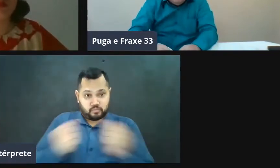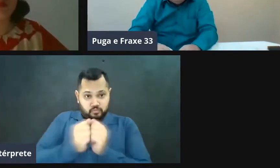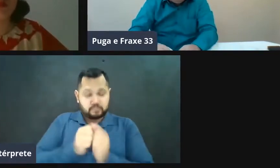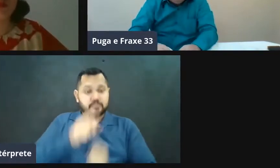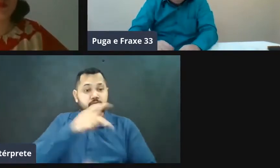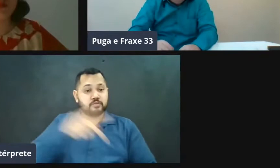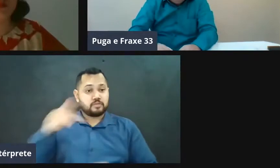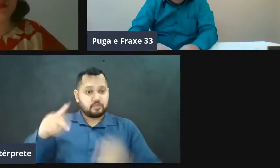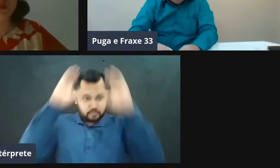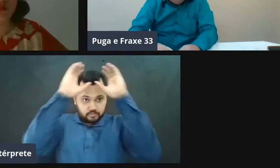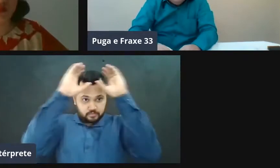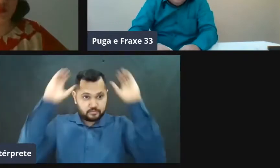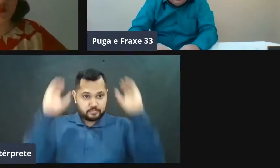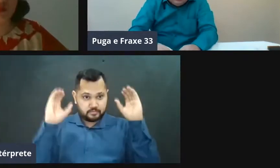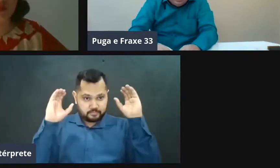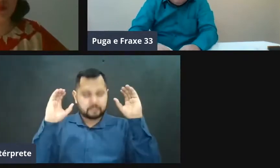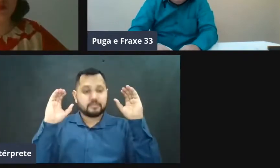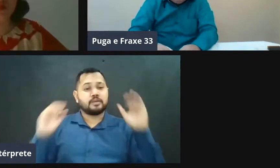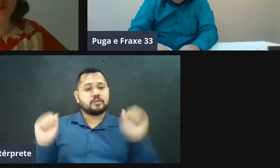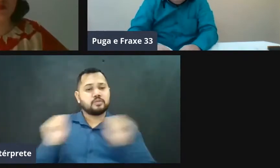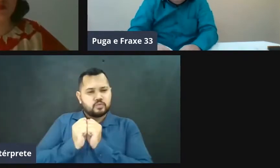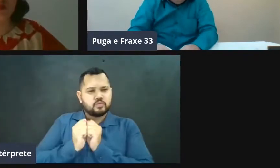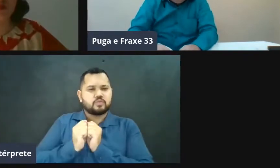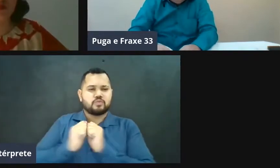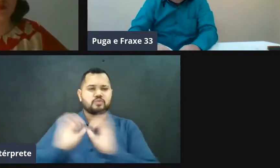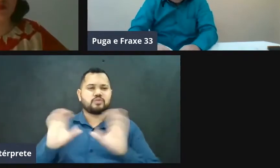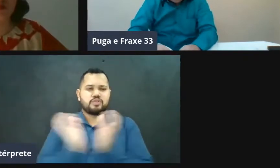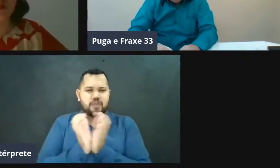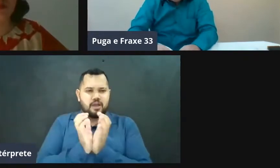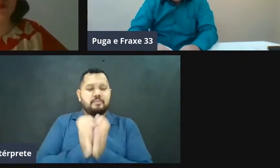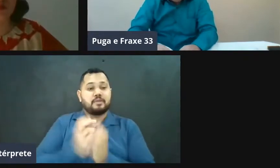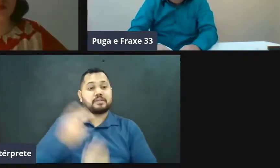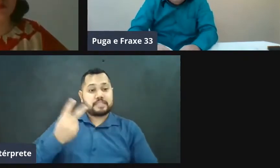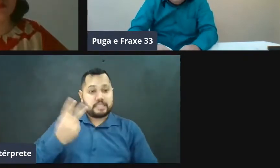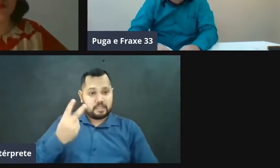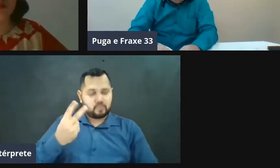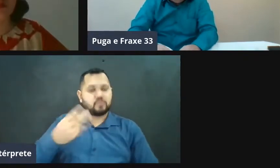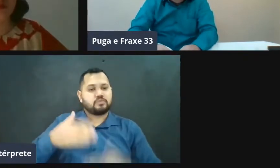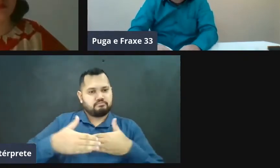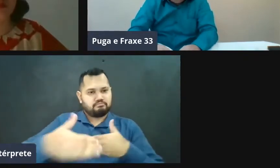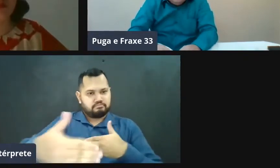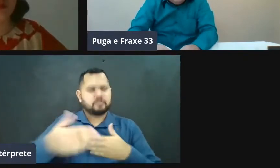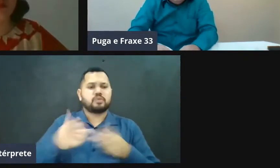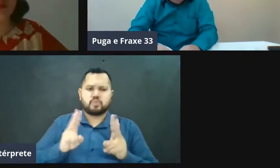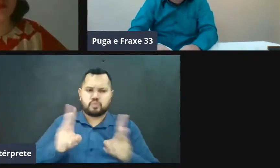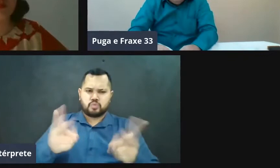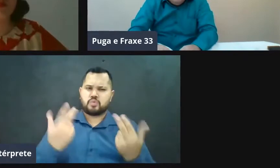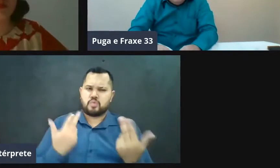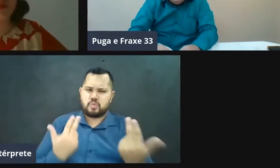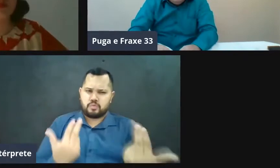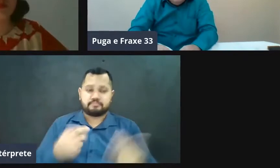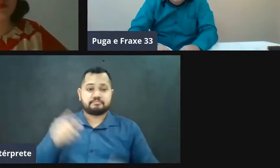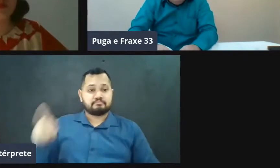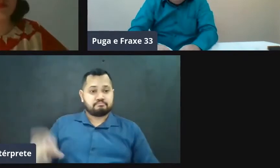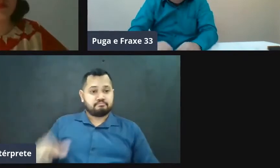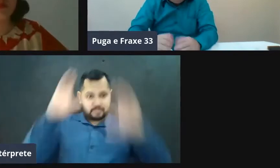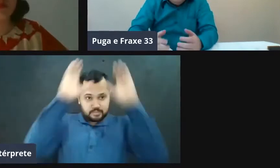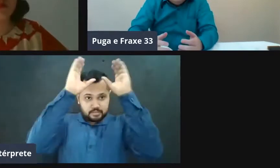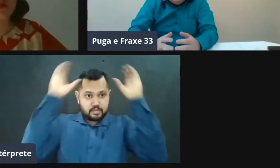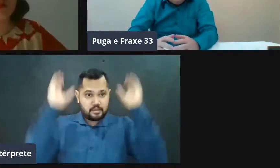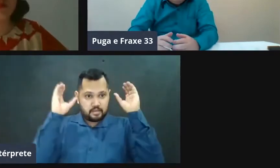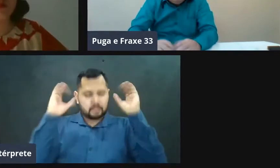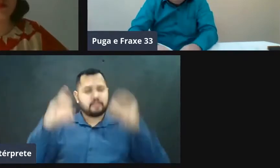Teca Frasch, a nossa companheira de chapa para a segunda gestão, não será diferente. A Teca é uma mulher que tem